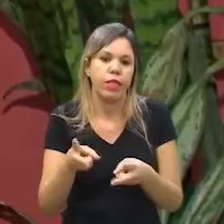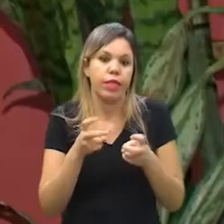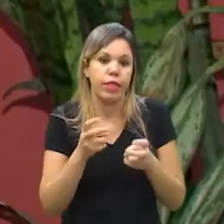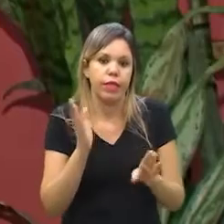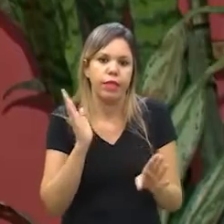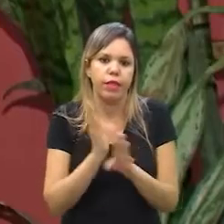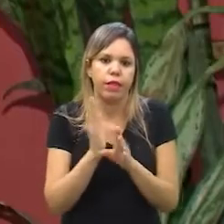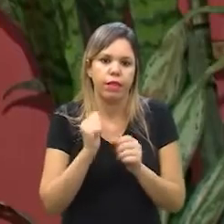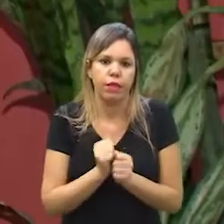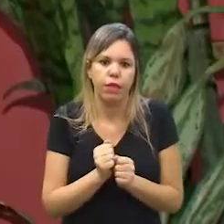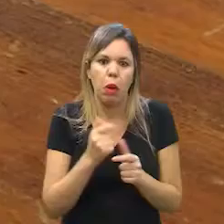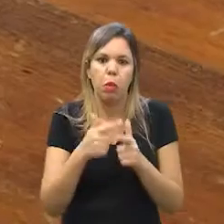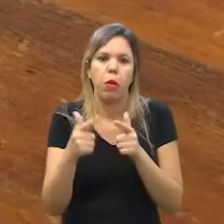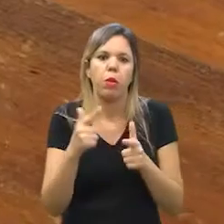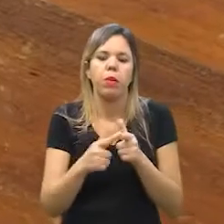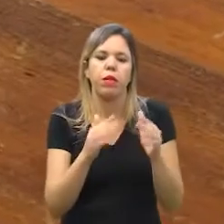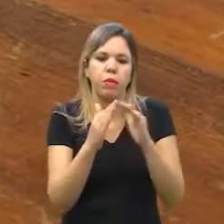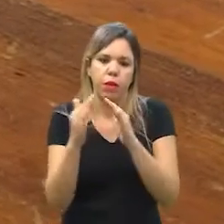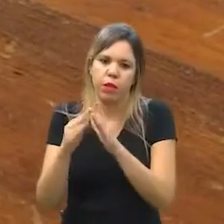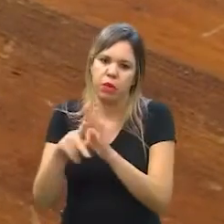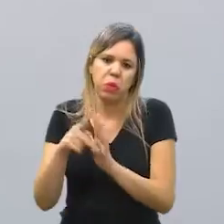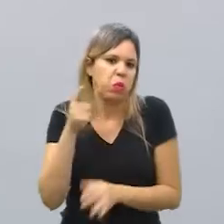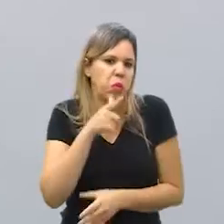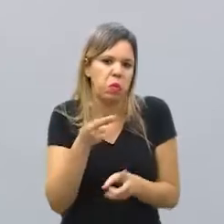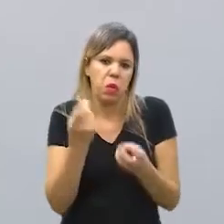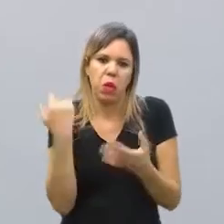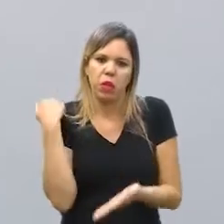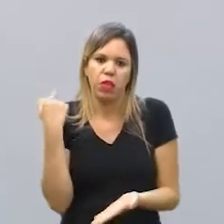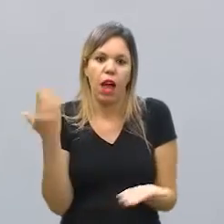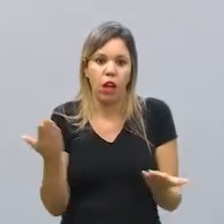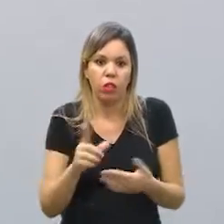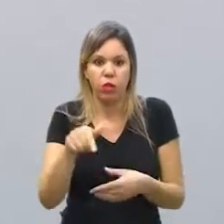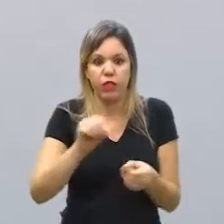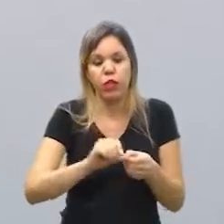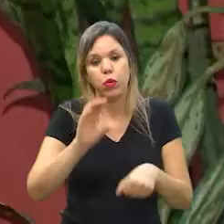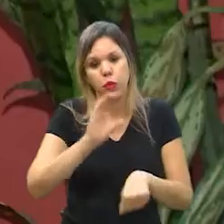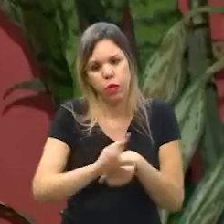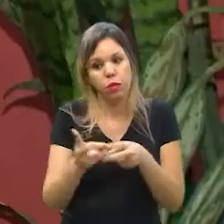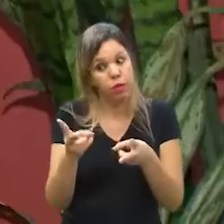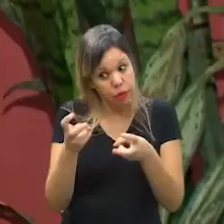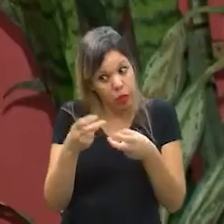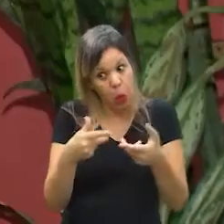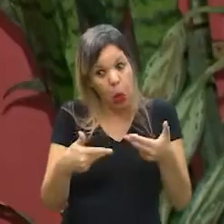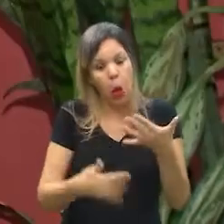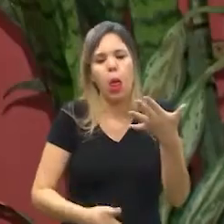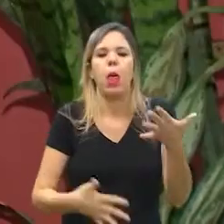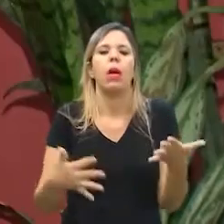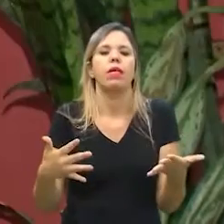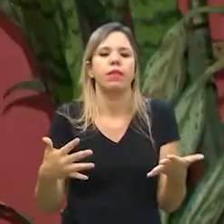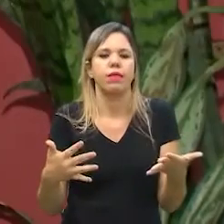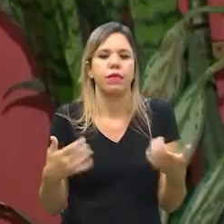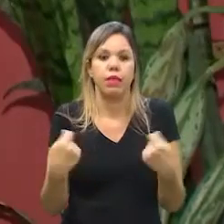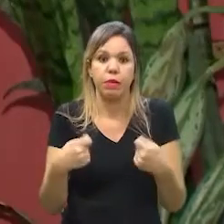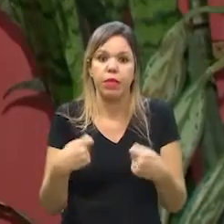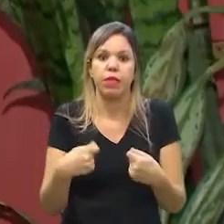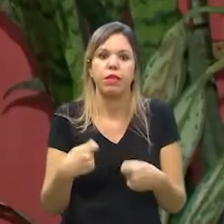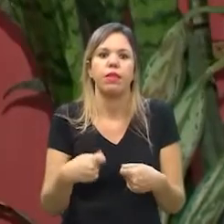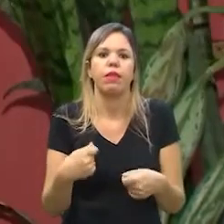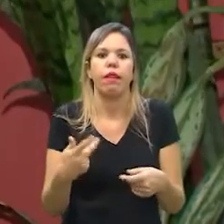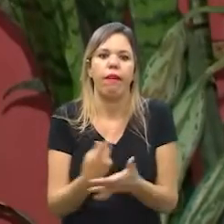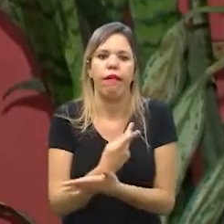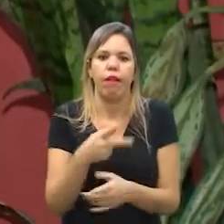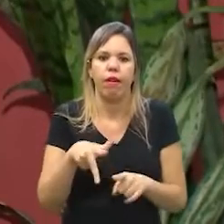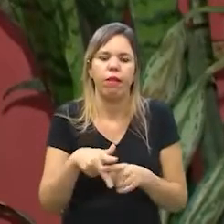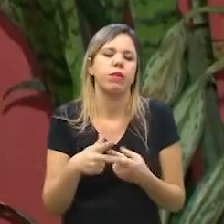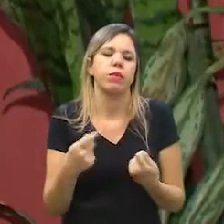detectar problema na minha casa mesmo, que eu não consegui. Depois que você faz o curso, vai ver que tem muitas coisinhas, identificar muitas